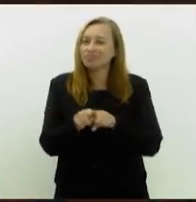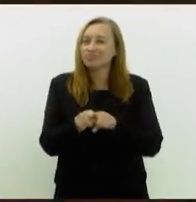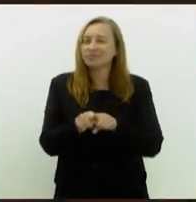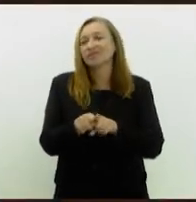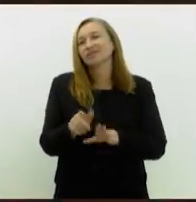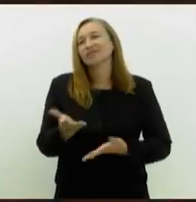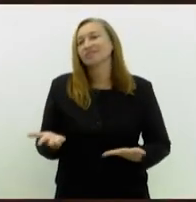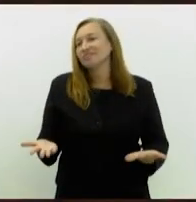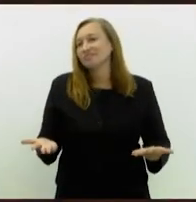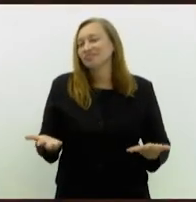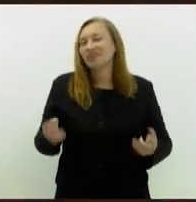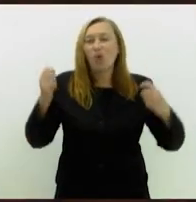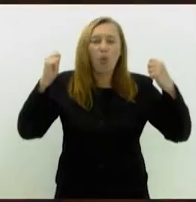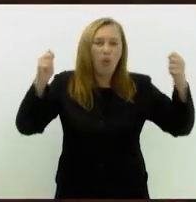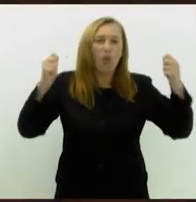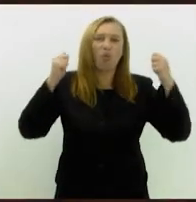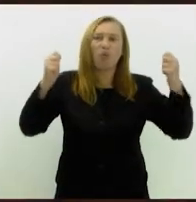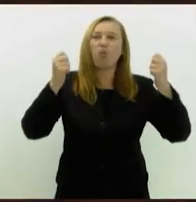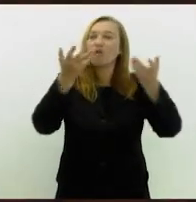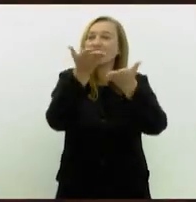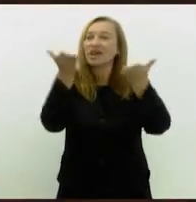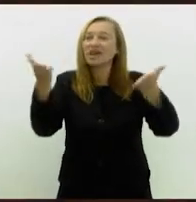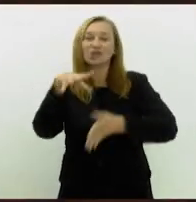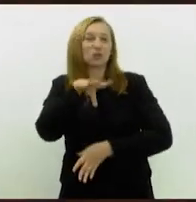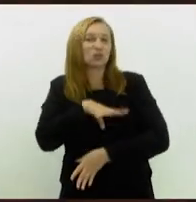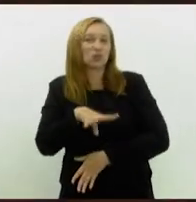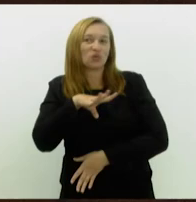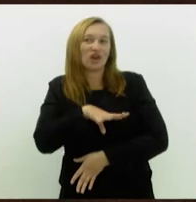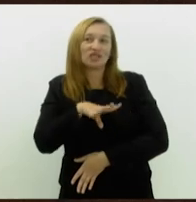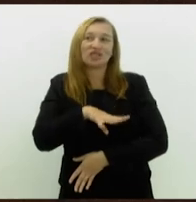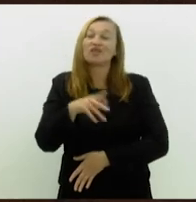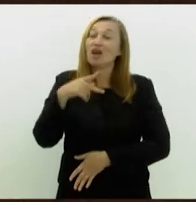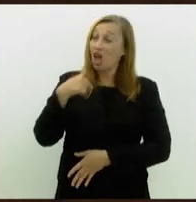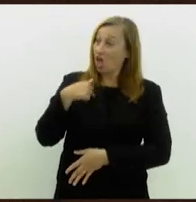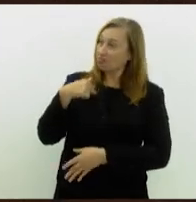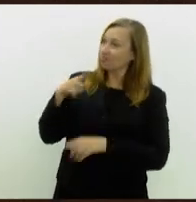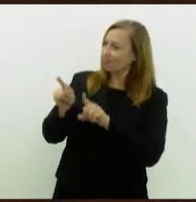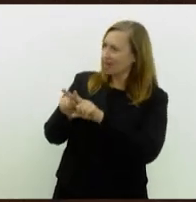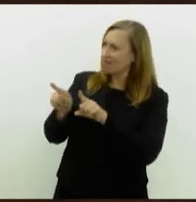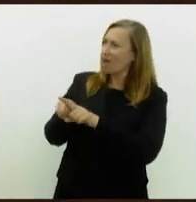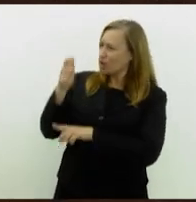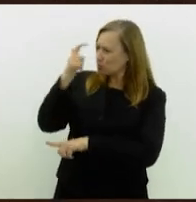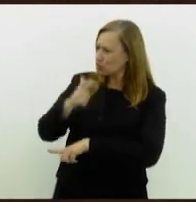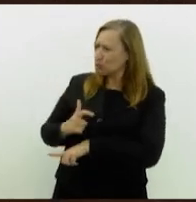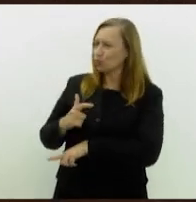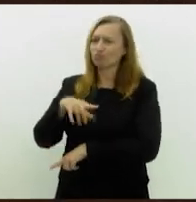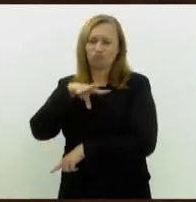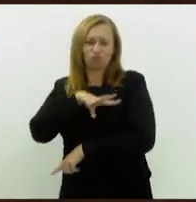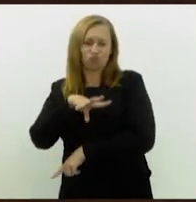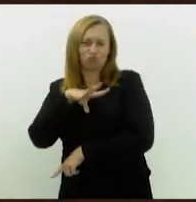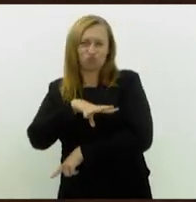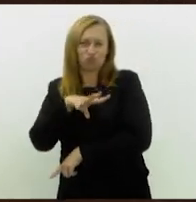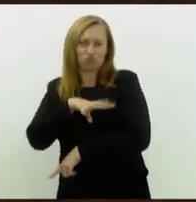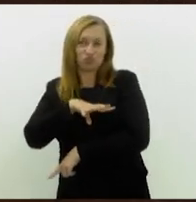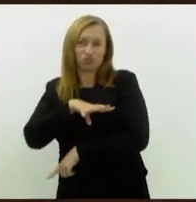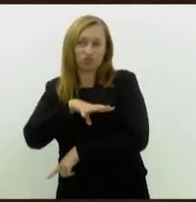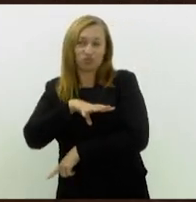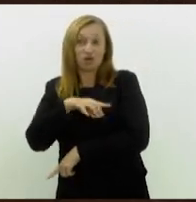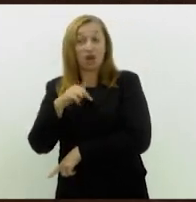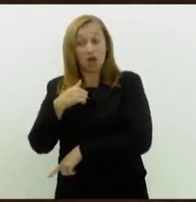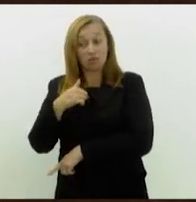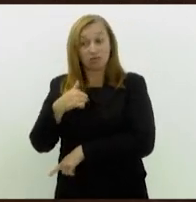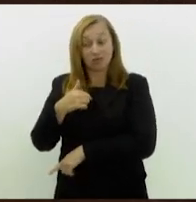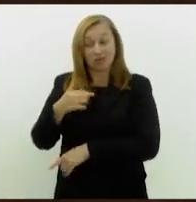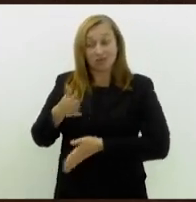querida torcida aqui do Vasco da Gama dizer que eu também sou uma vascaína não tão assídua mas